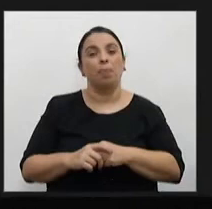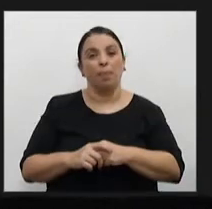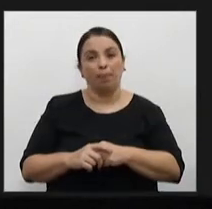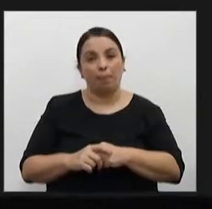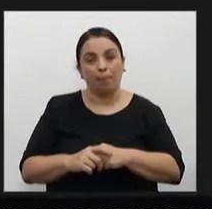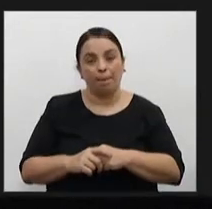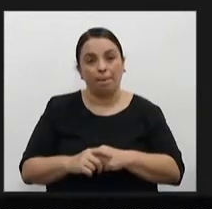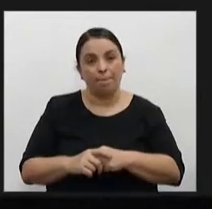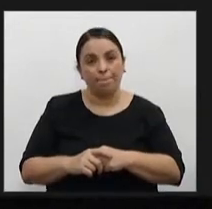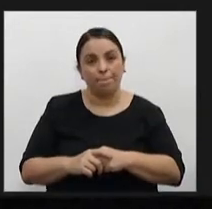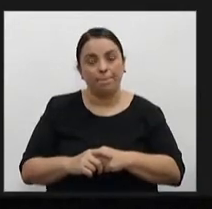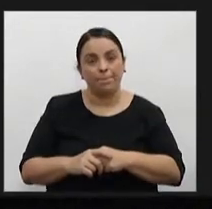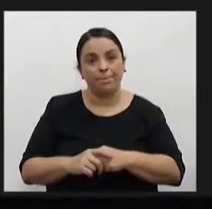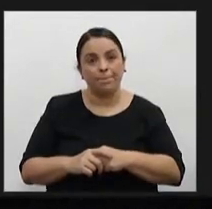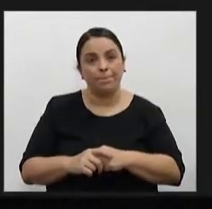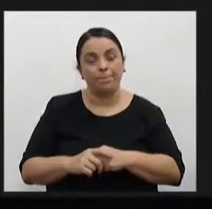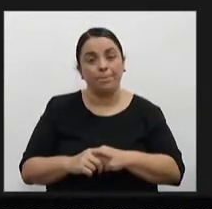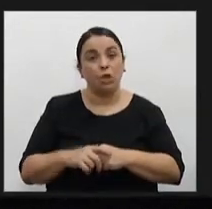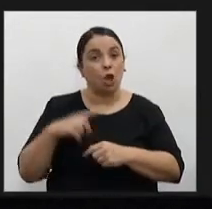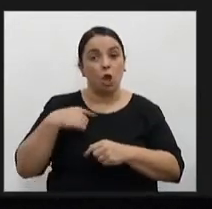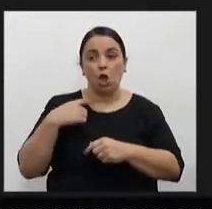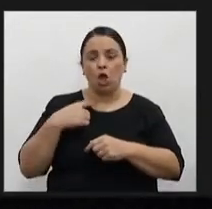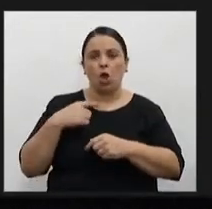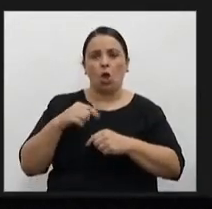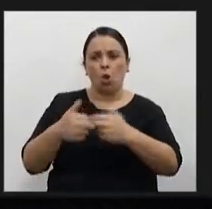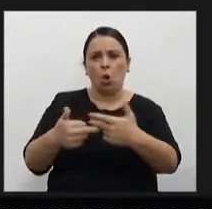que vai nos parar.